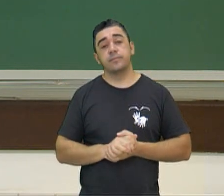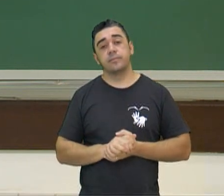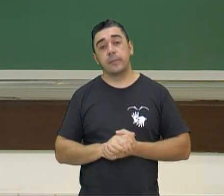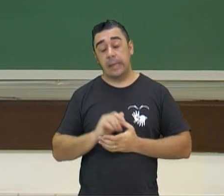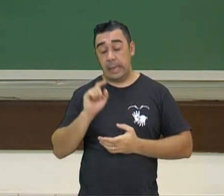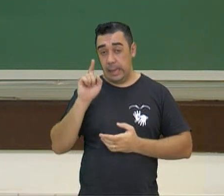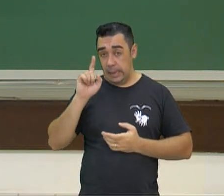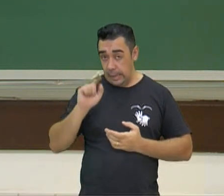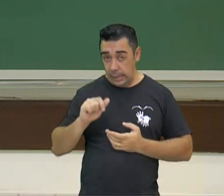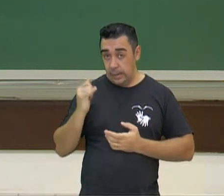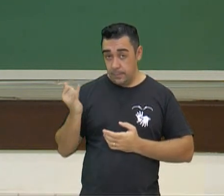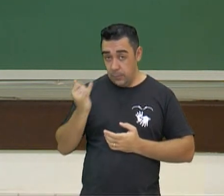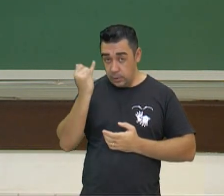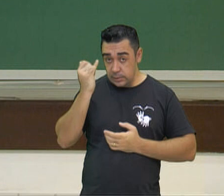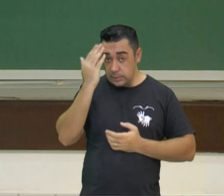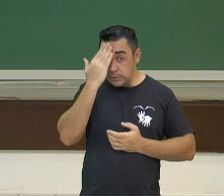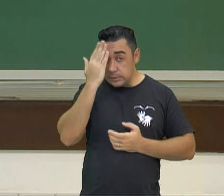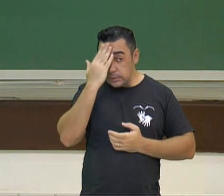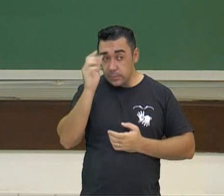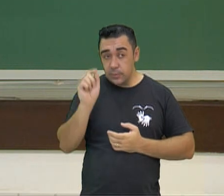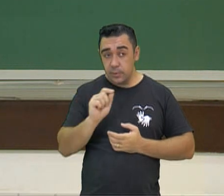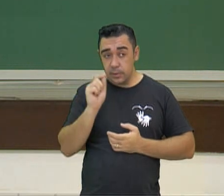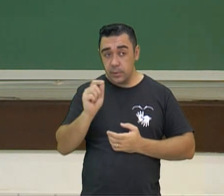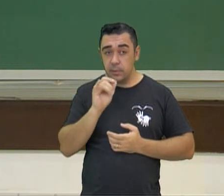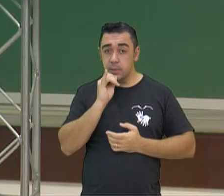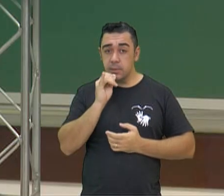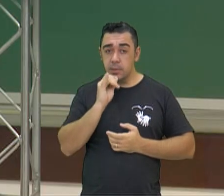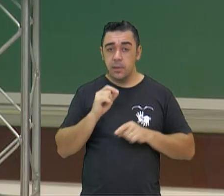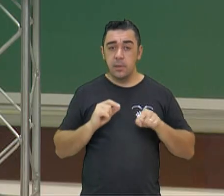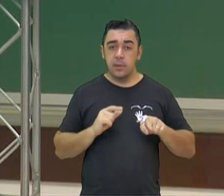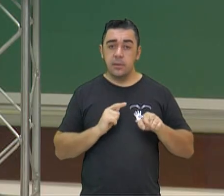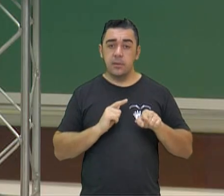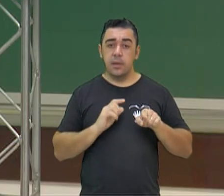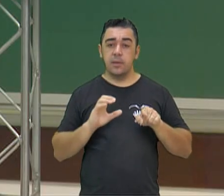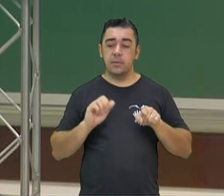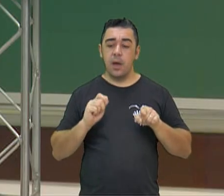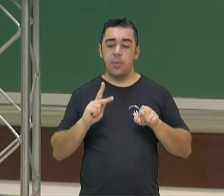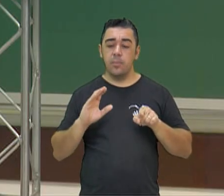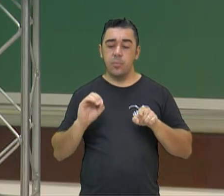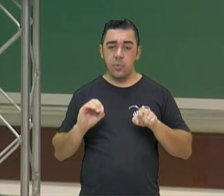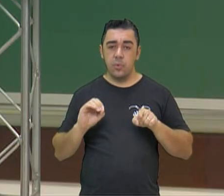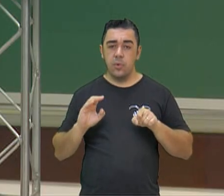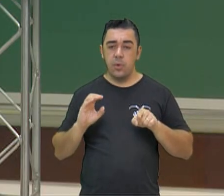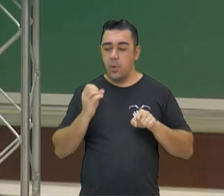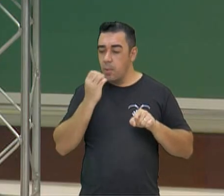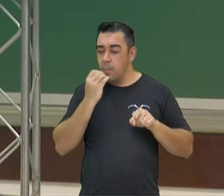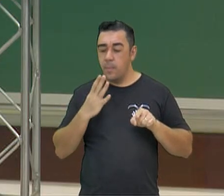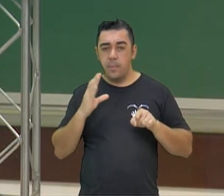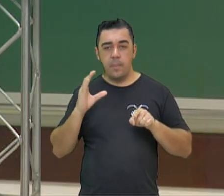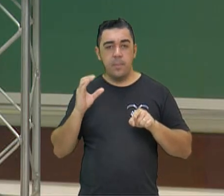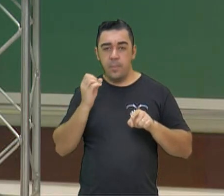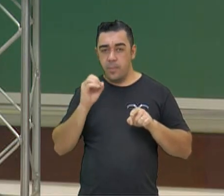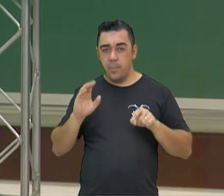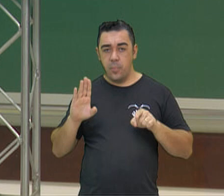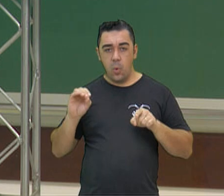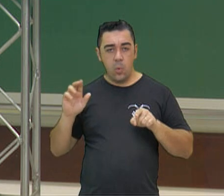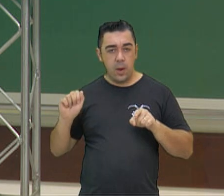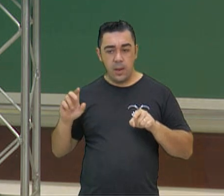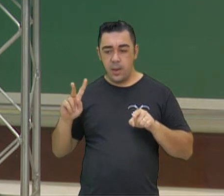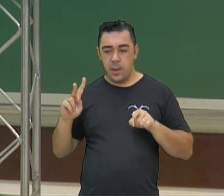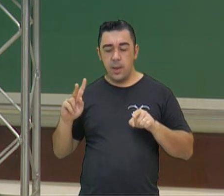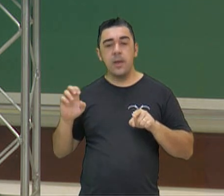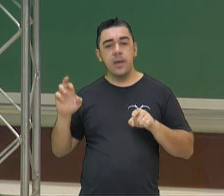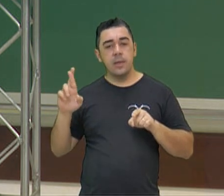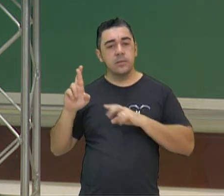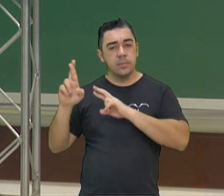tão importante quanto saber falar aqui do Cabo da Boa Esperança, né? Aqui na cidade do Cabo, o antigo Cabo das Tormentas, ou